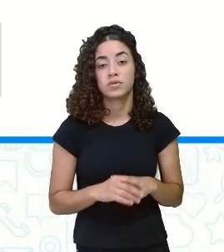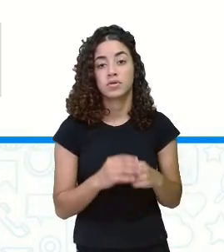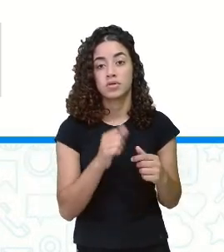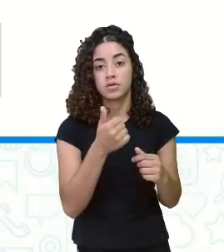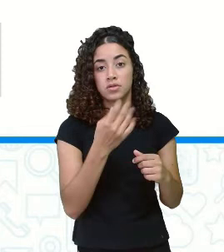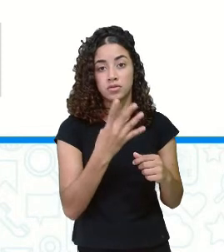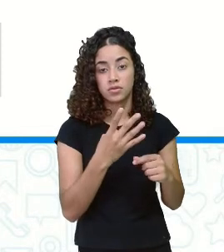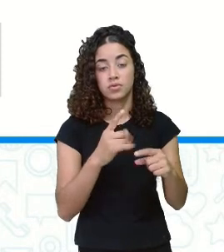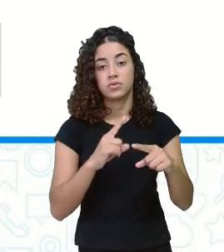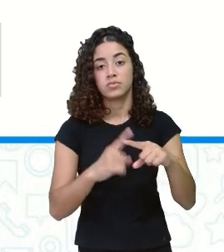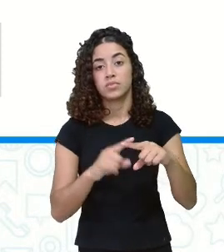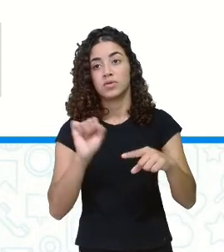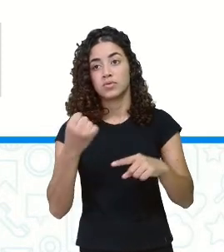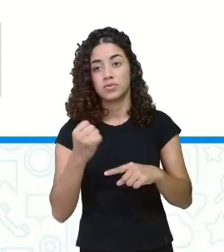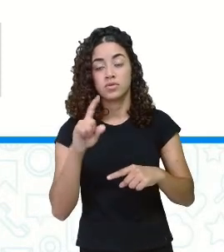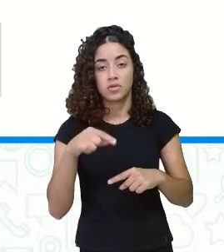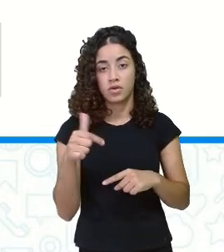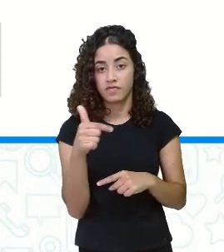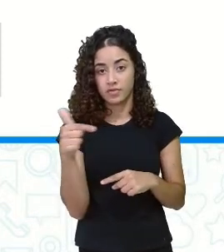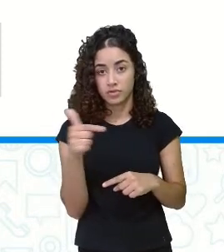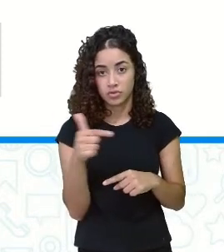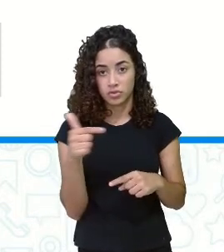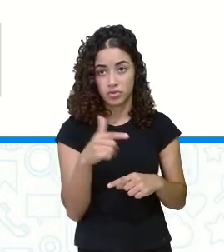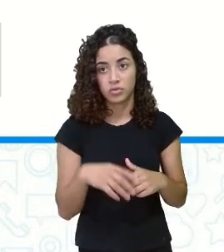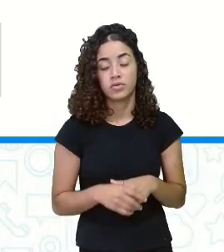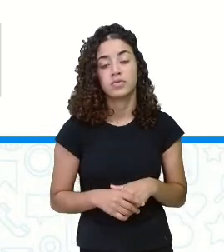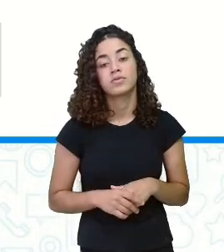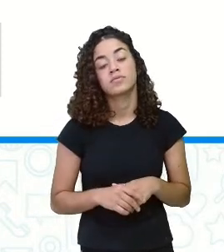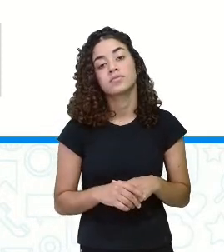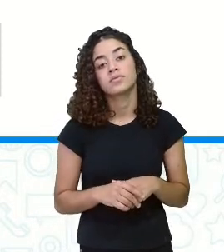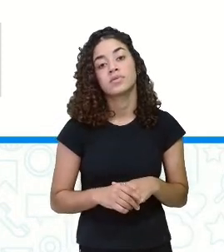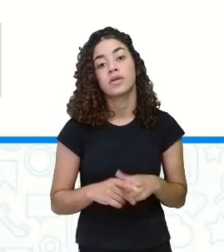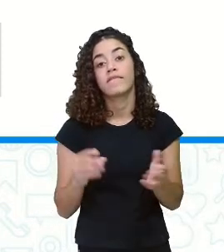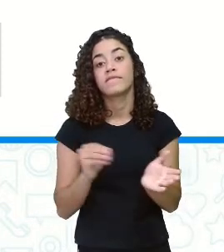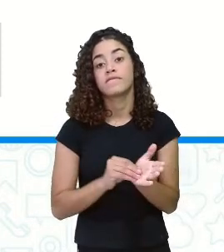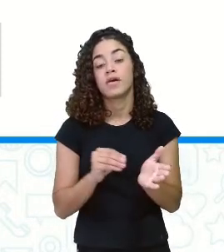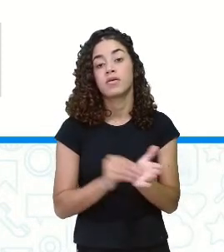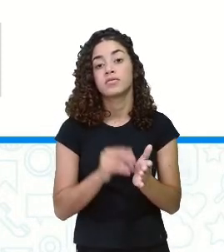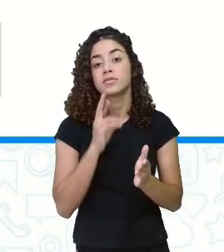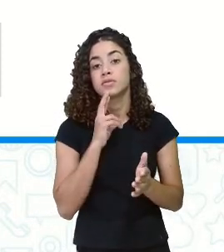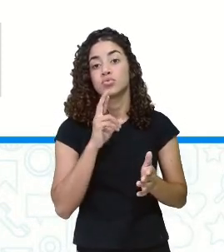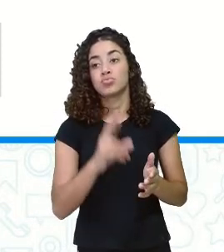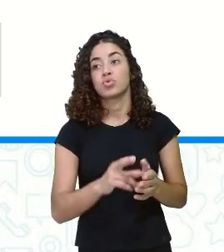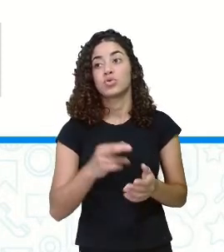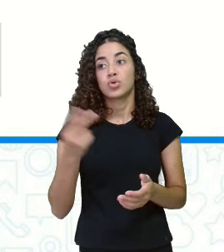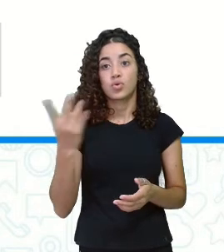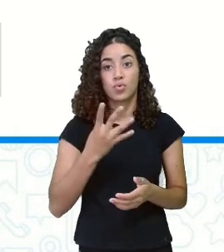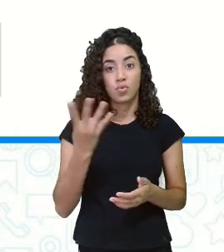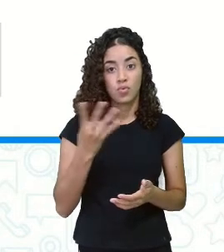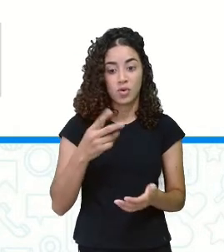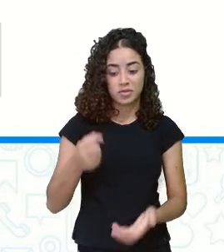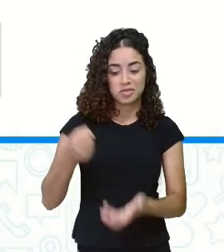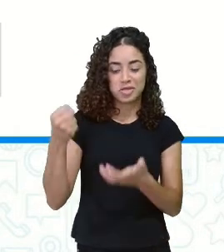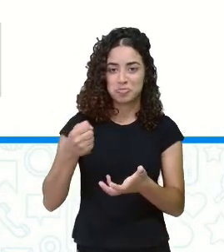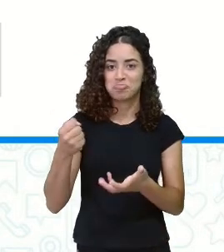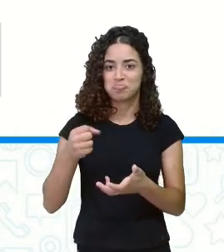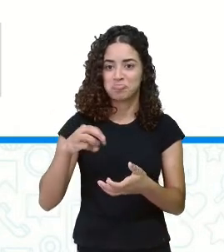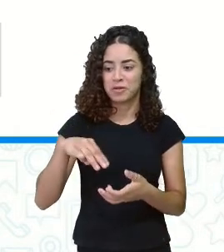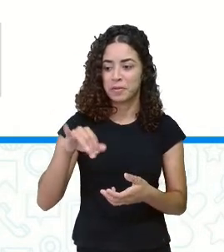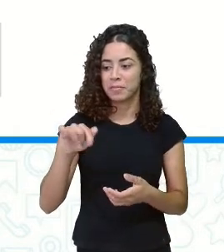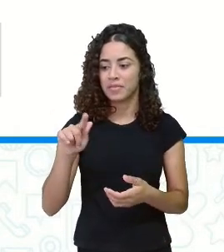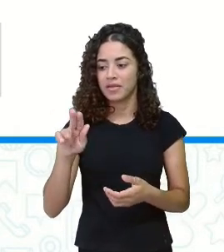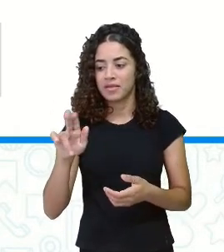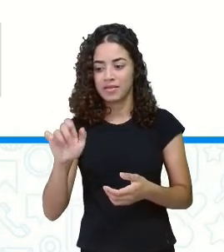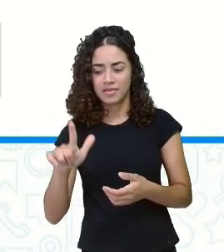14 mais 8, que é igual a 22. Tá faltando aqui, Miguel, o resultado do quarto saquinho. Aê, Miguel! Então, o que